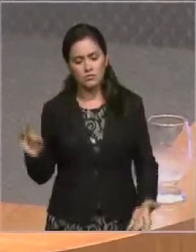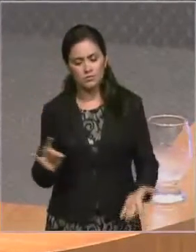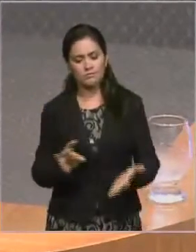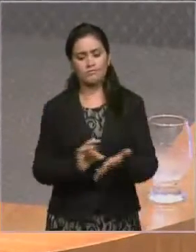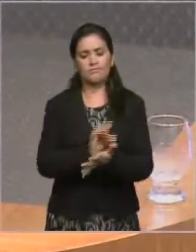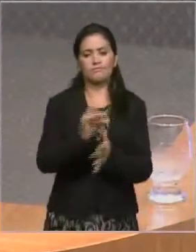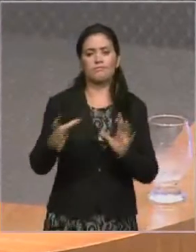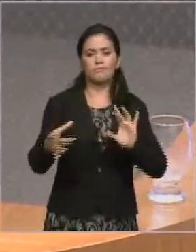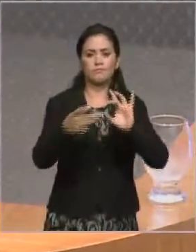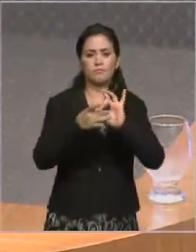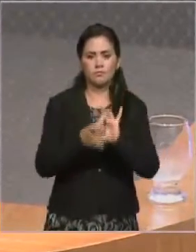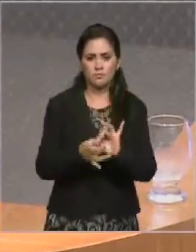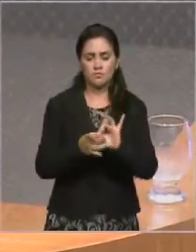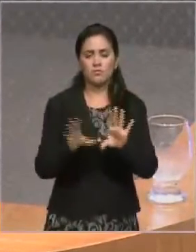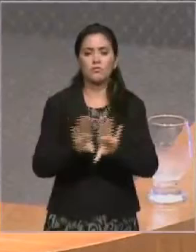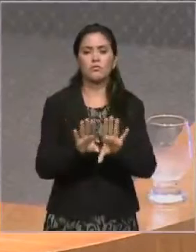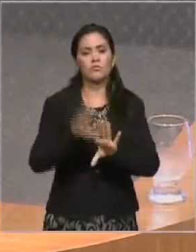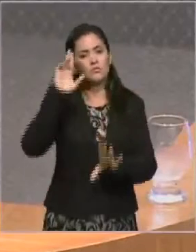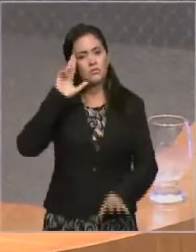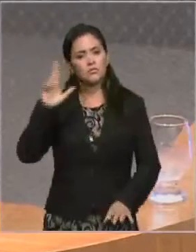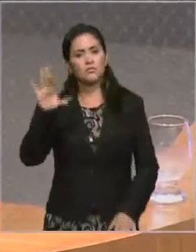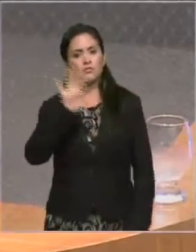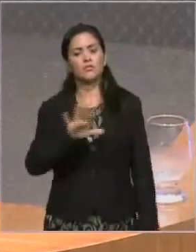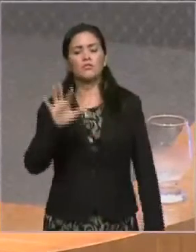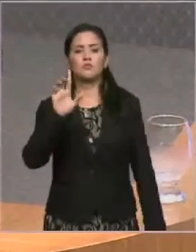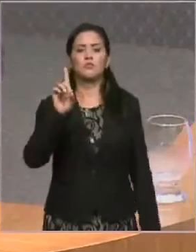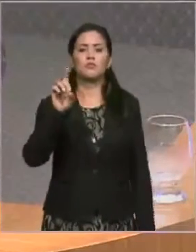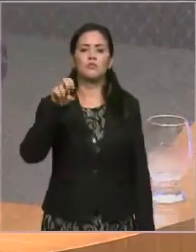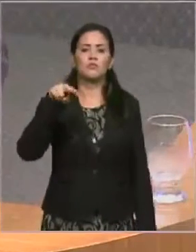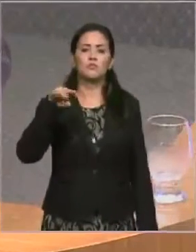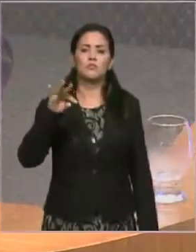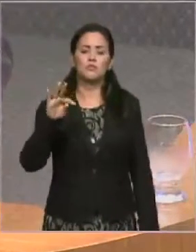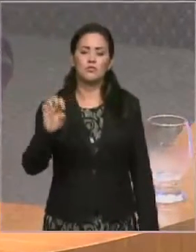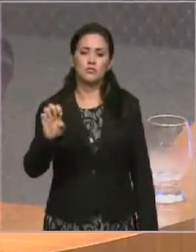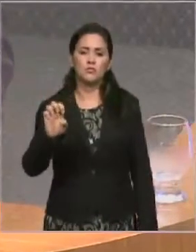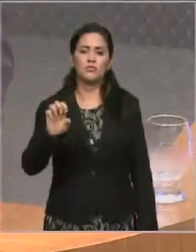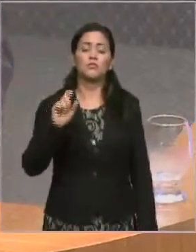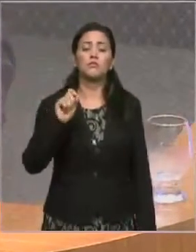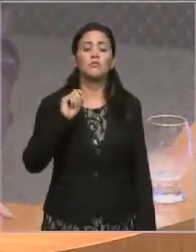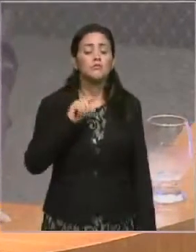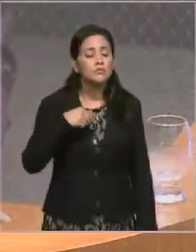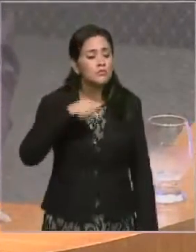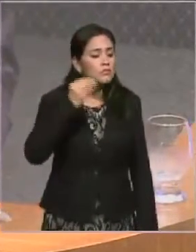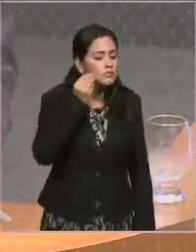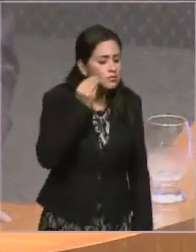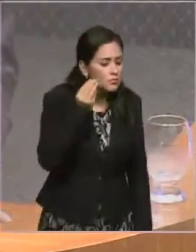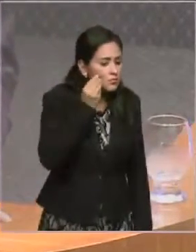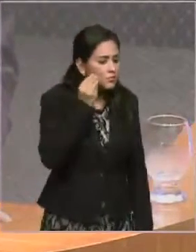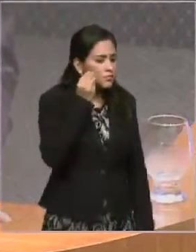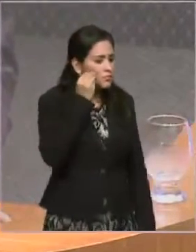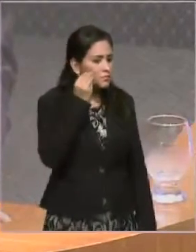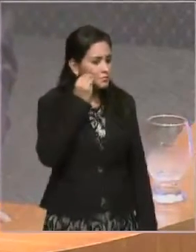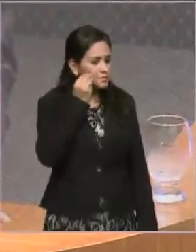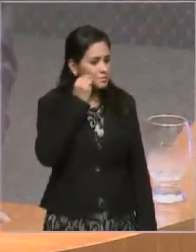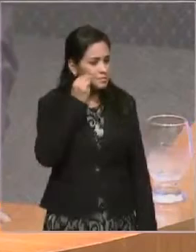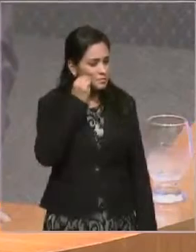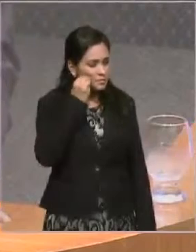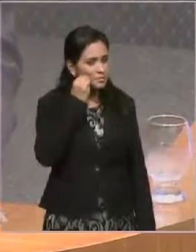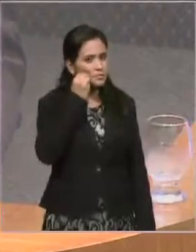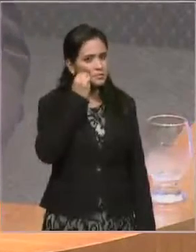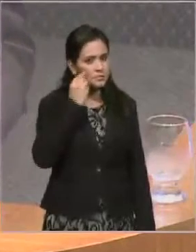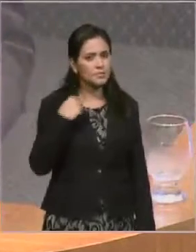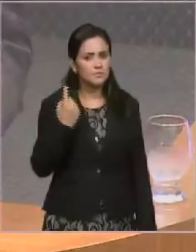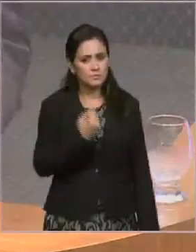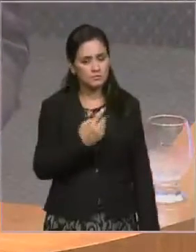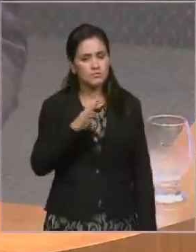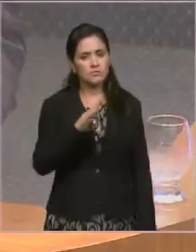e o diretor-geral do DENIT, o Walter Casimiro, que foi para lá também para verificar a situação de perto das nossas